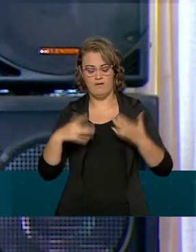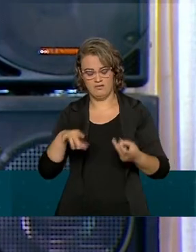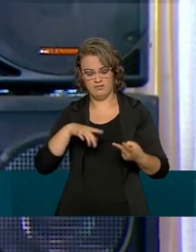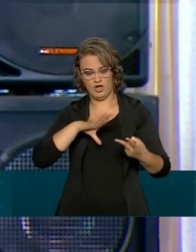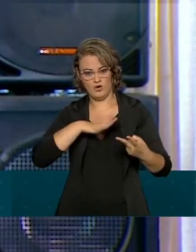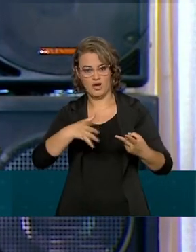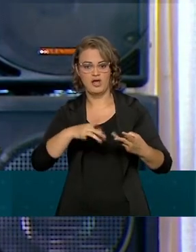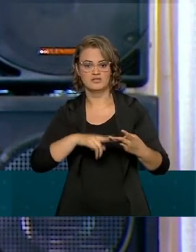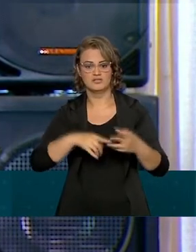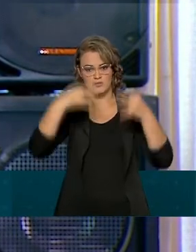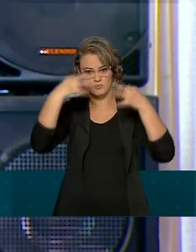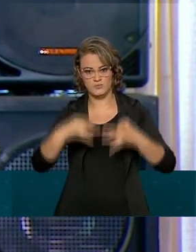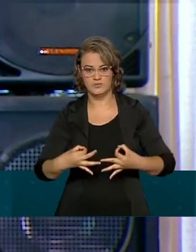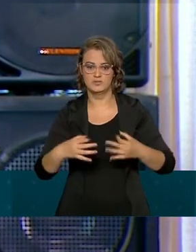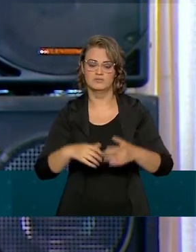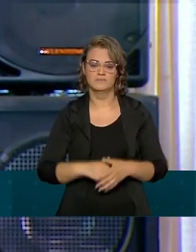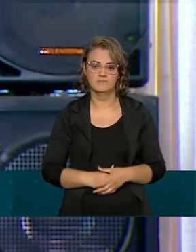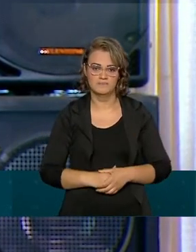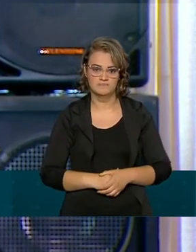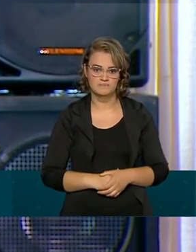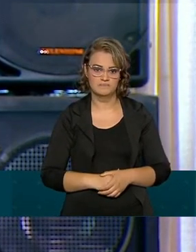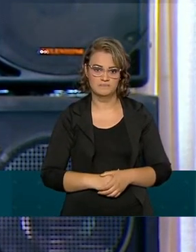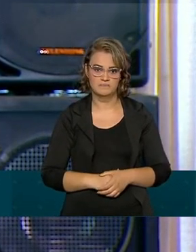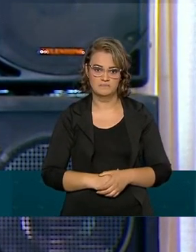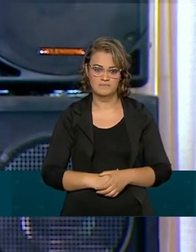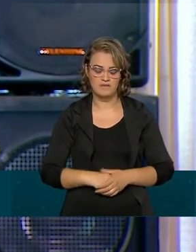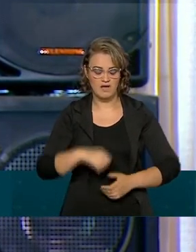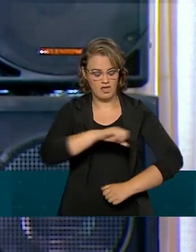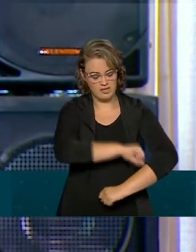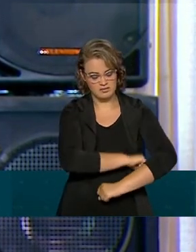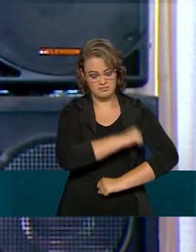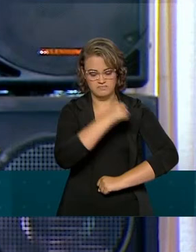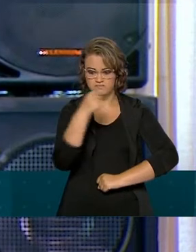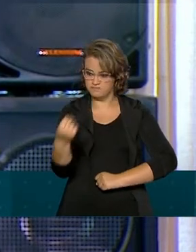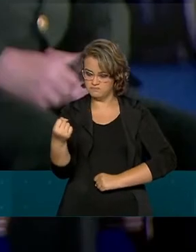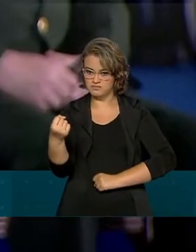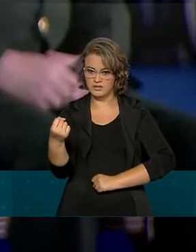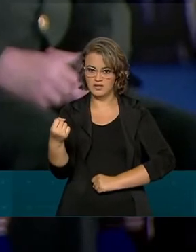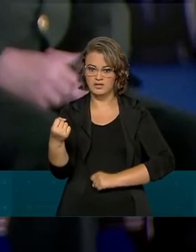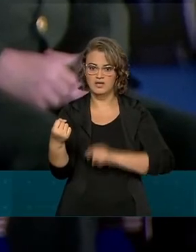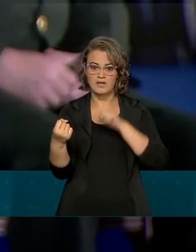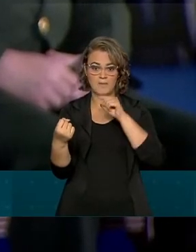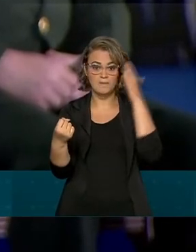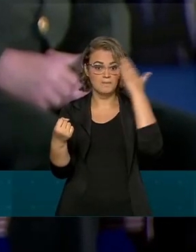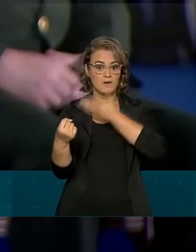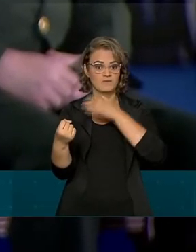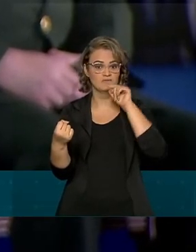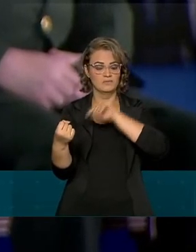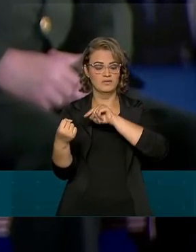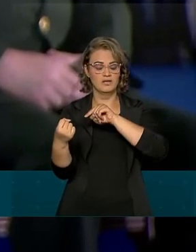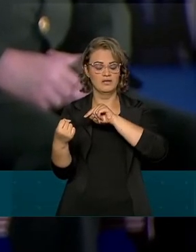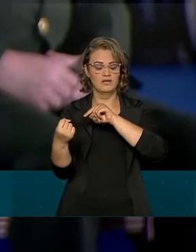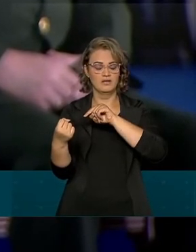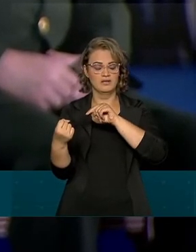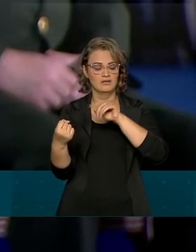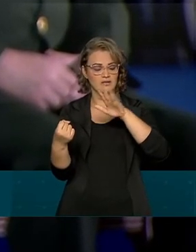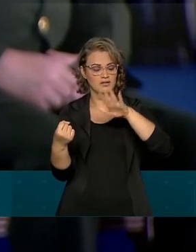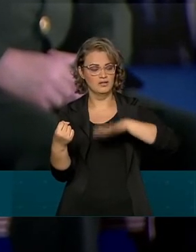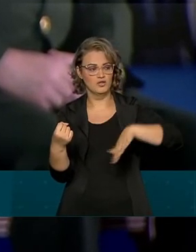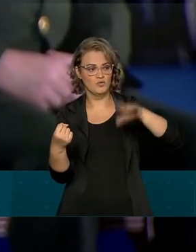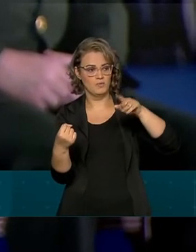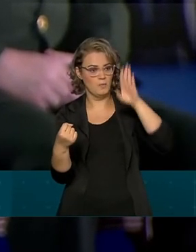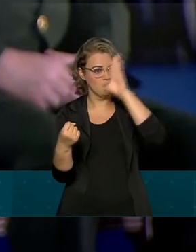bravura EA Justiça e a Espada de general simboliza o reconhecimento da Nação